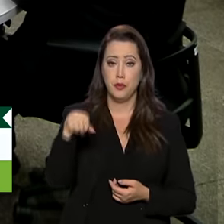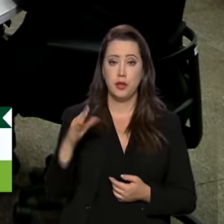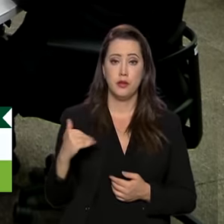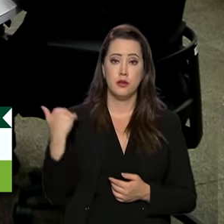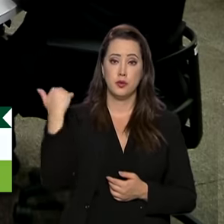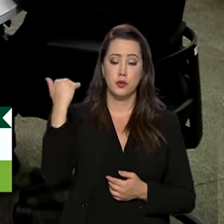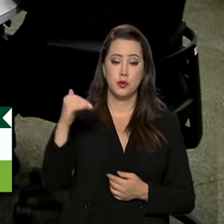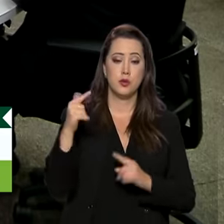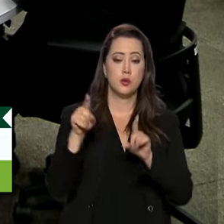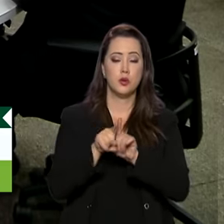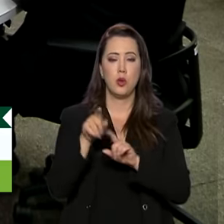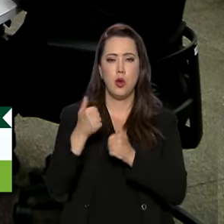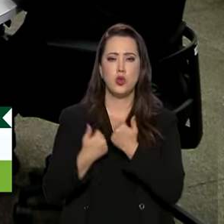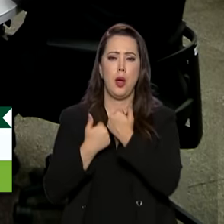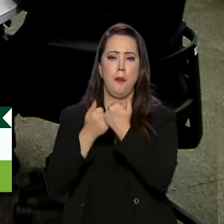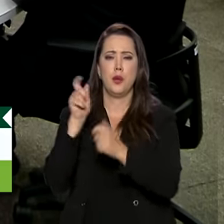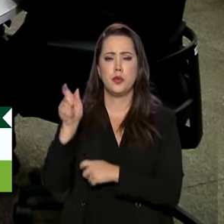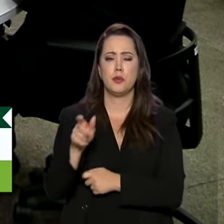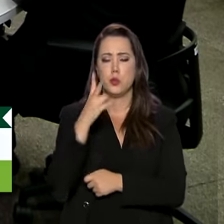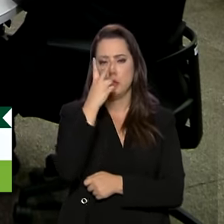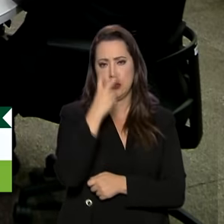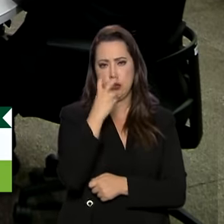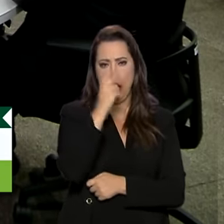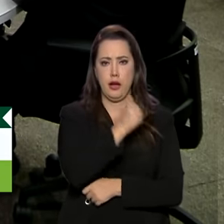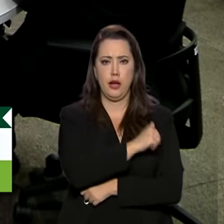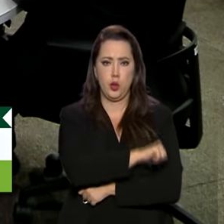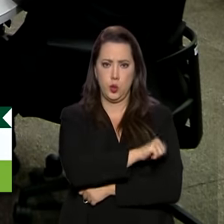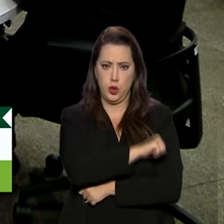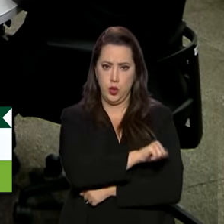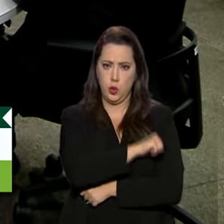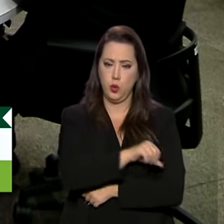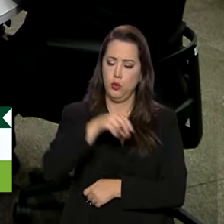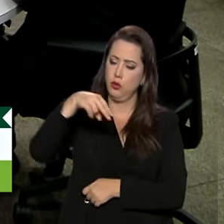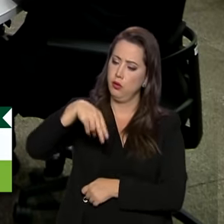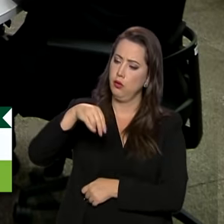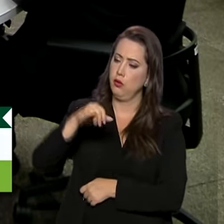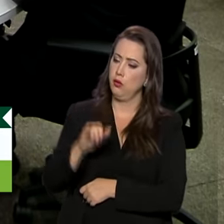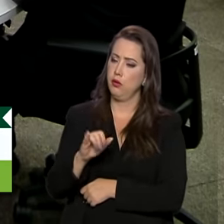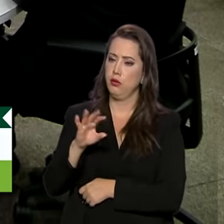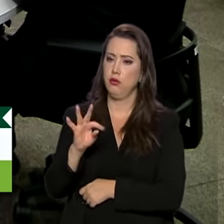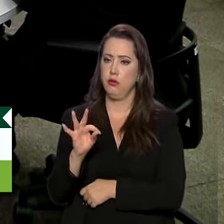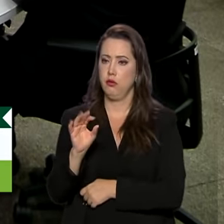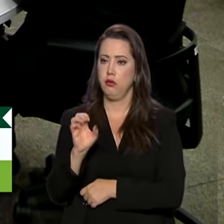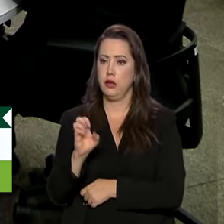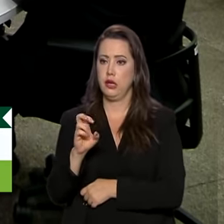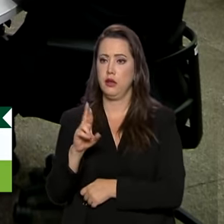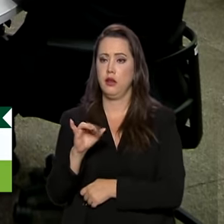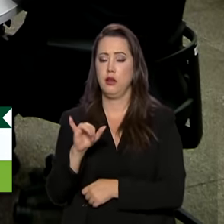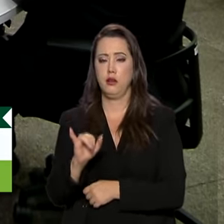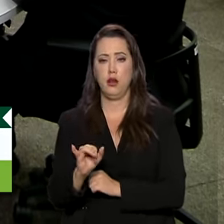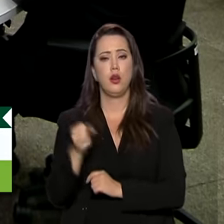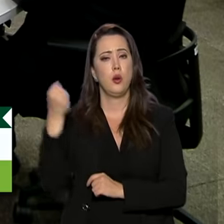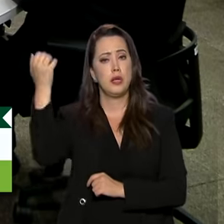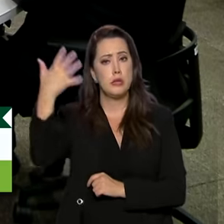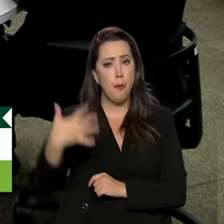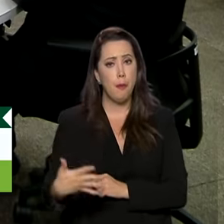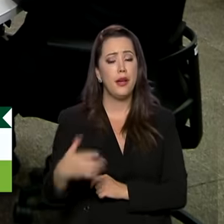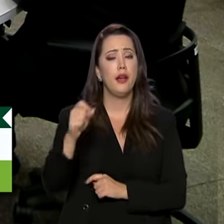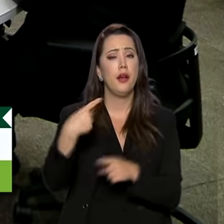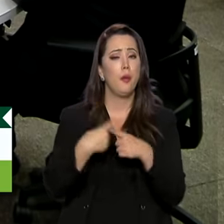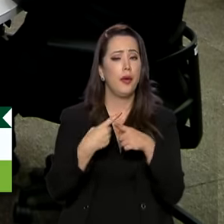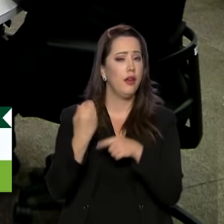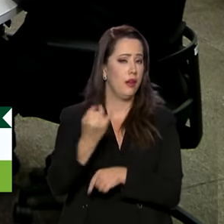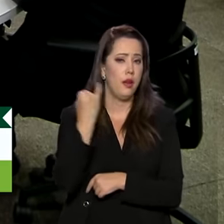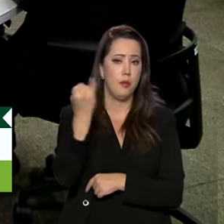Fluminense de Amparo aos cegos que fica em Niterói na região metropolitana do Rio fala sobre a importância